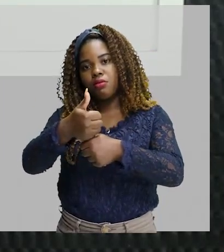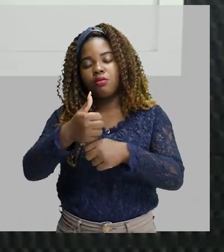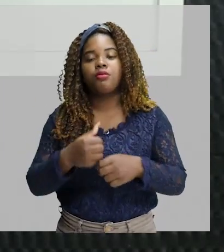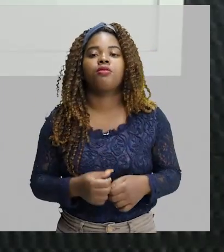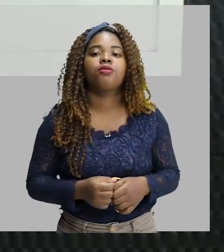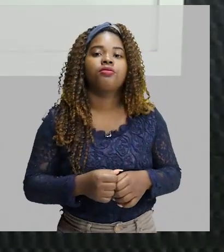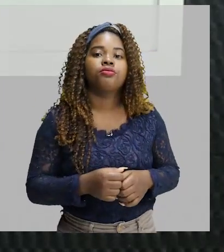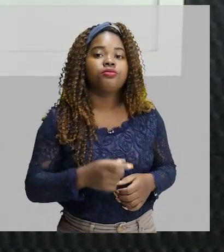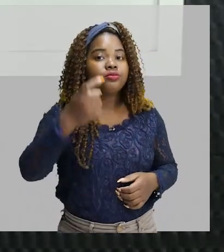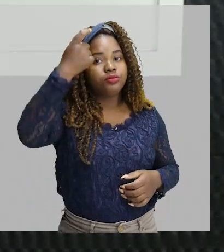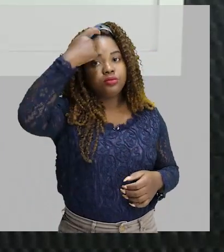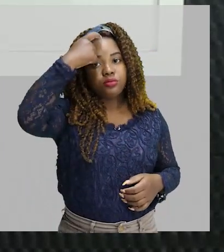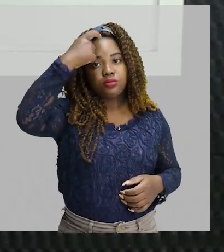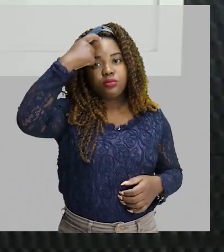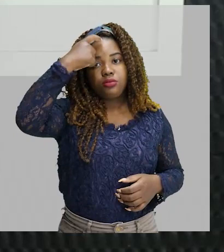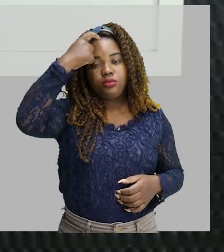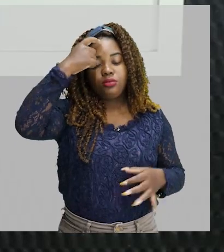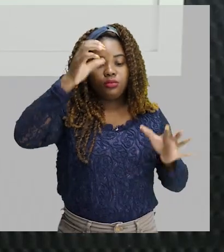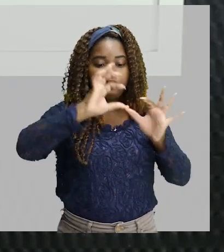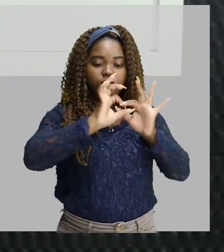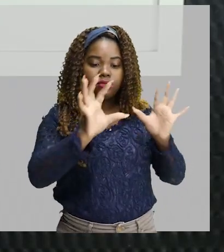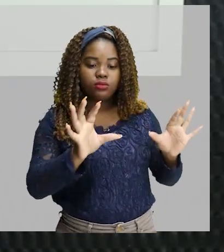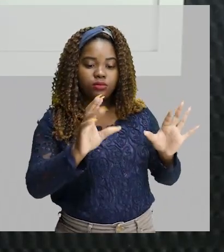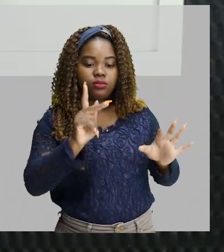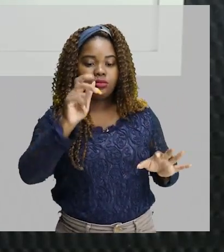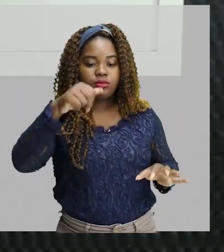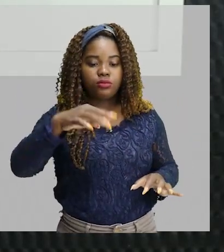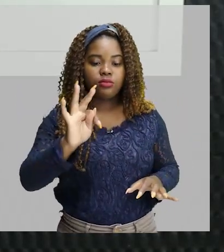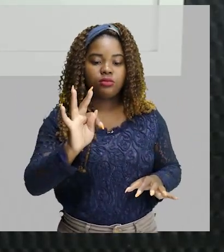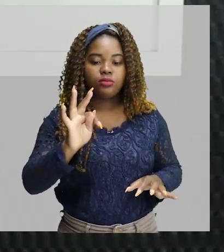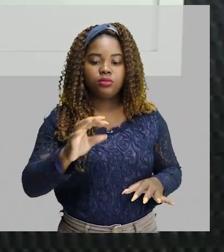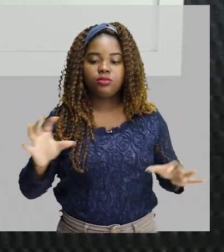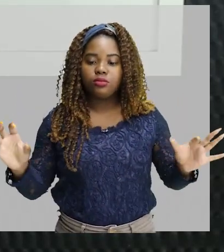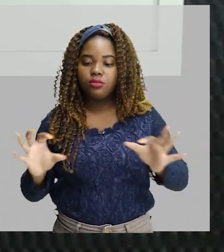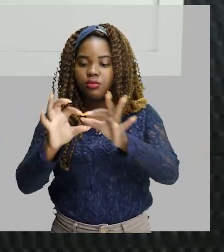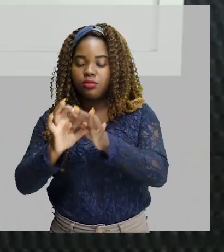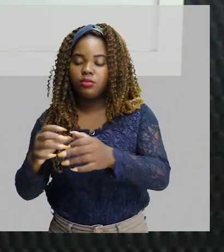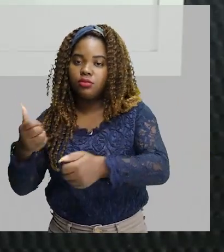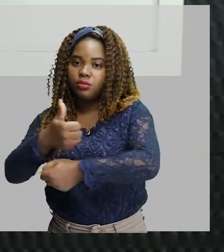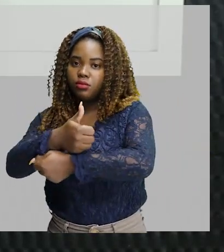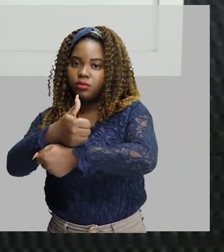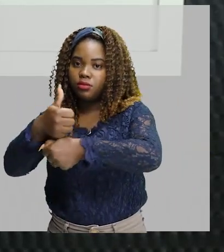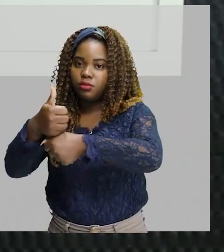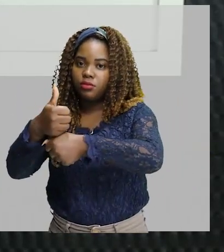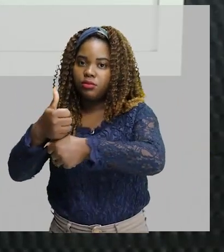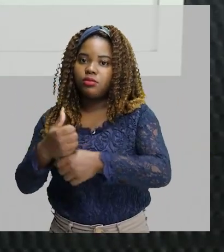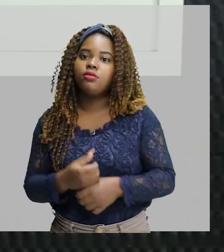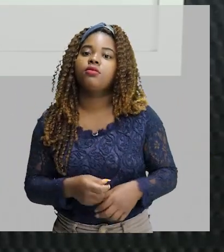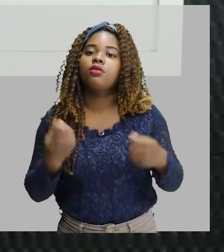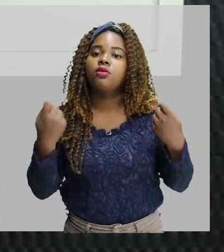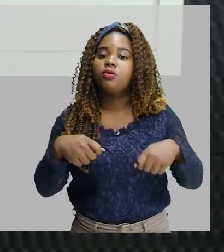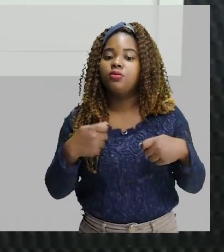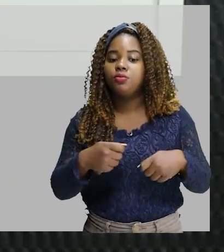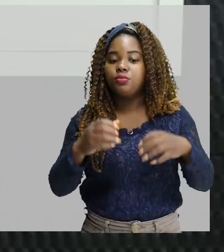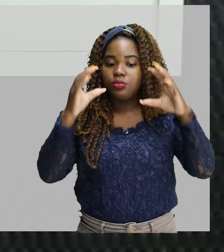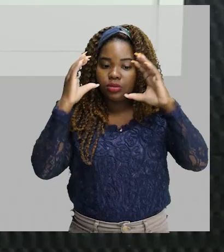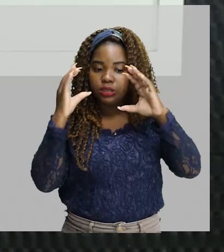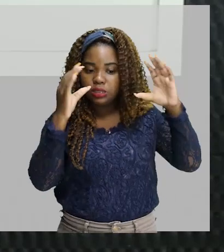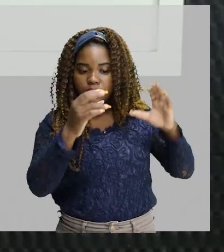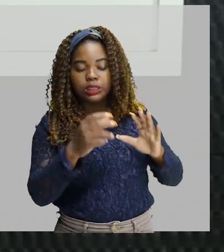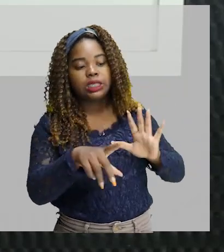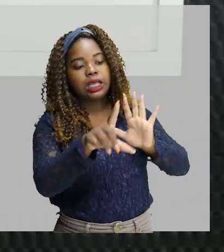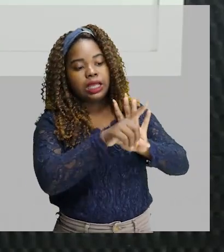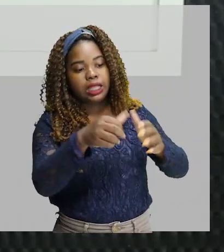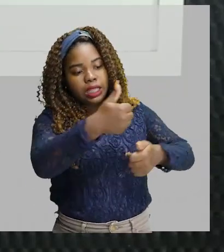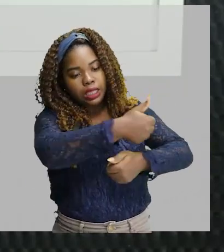de liberdade em Kant, a liberdade ela vai ao encontro da lei moral, certo? Eu preciso obedecer à lei